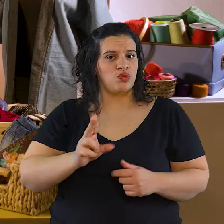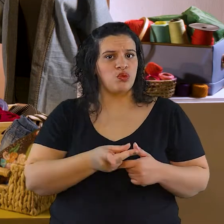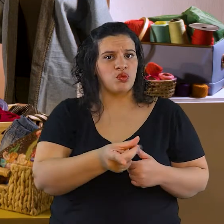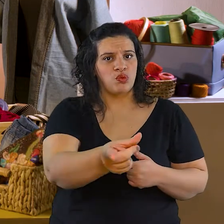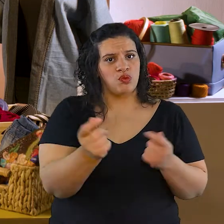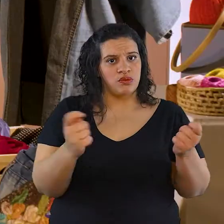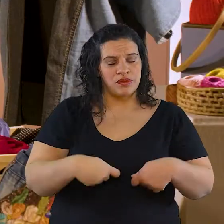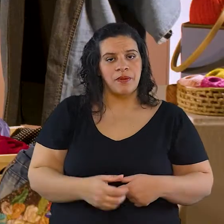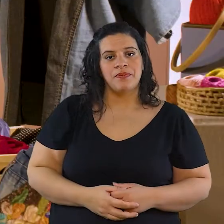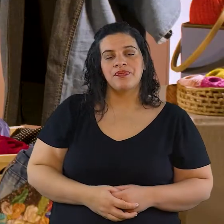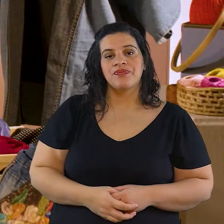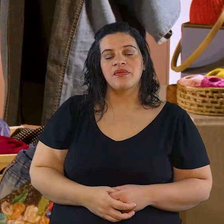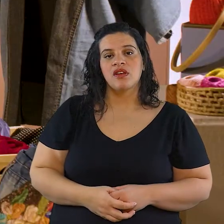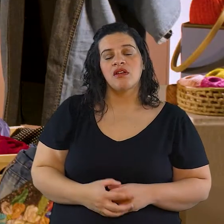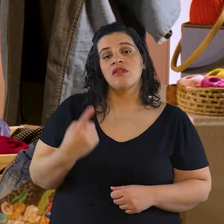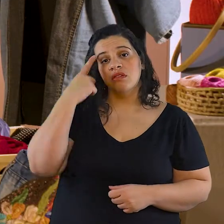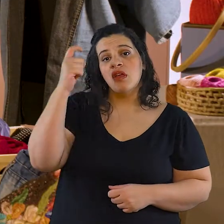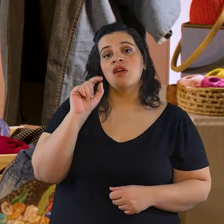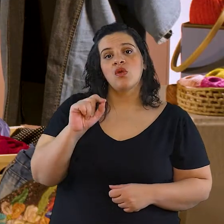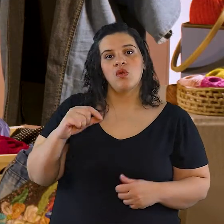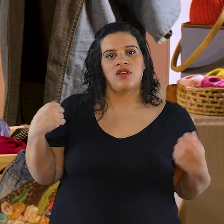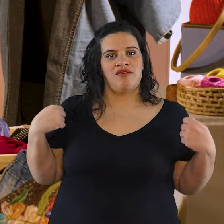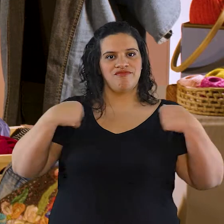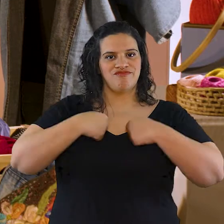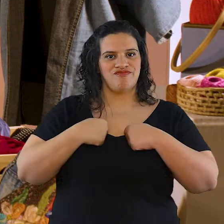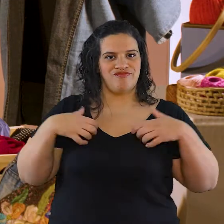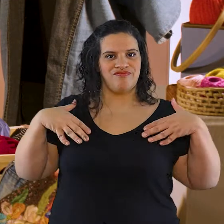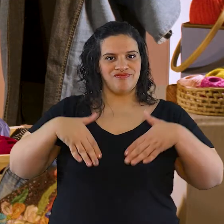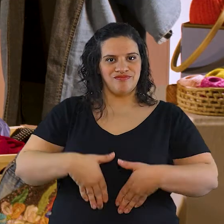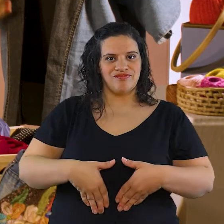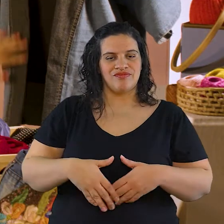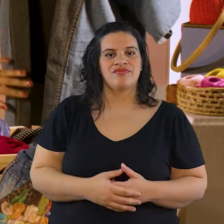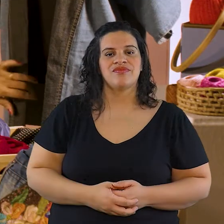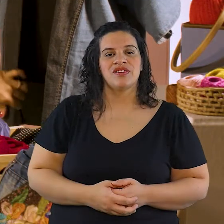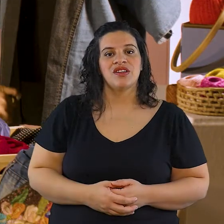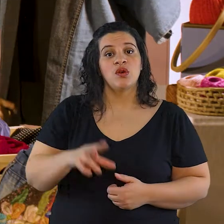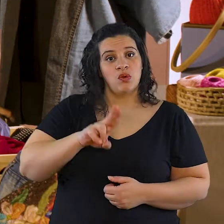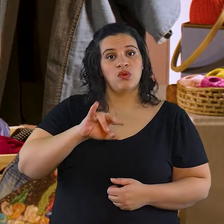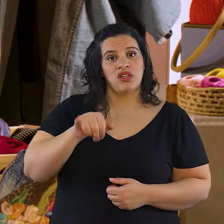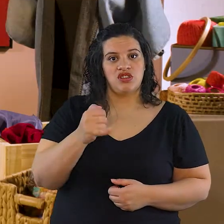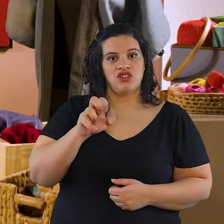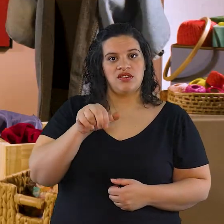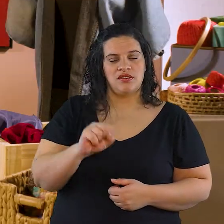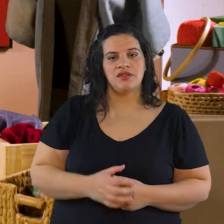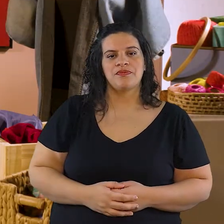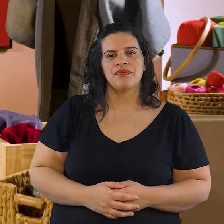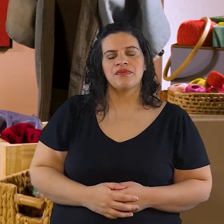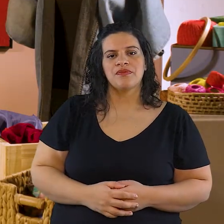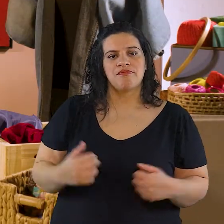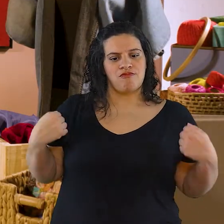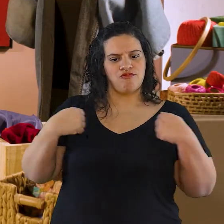usar por mais tempo? Então, a ideia é fazer esse kimono aqui, com jeans. Essa peça